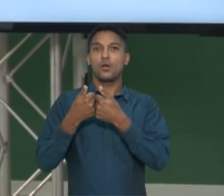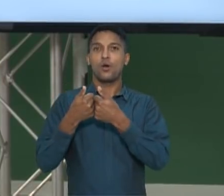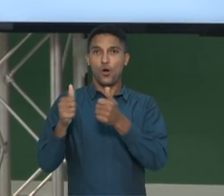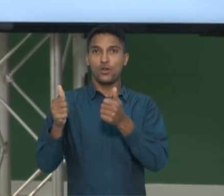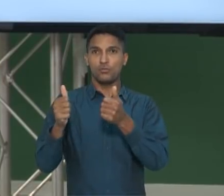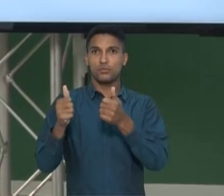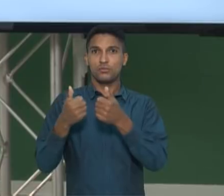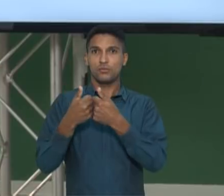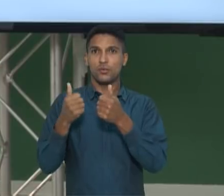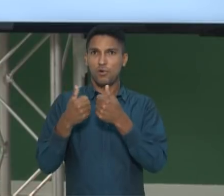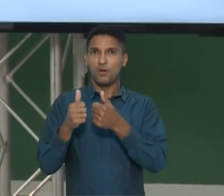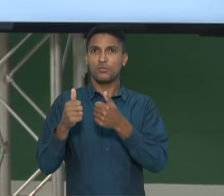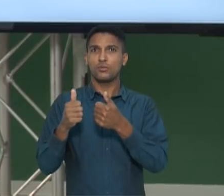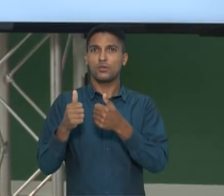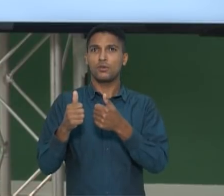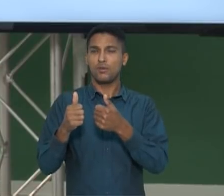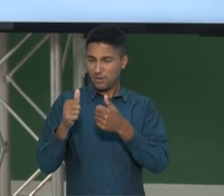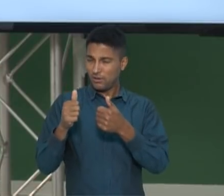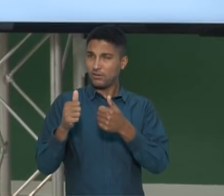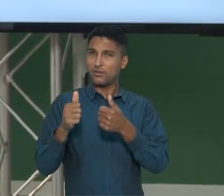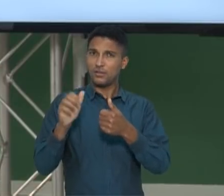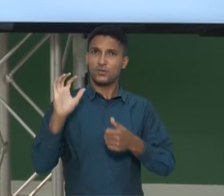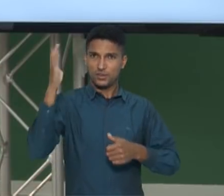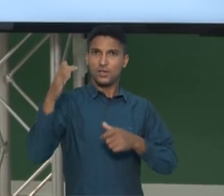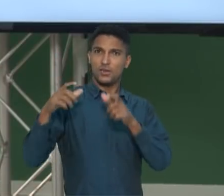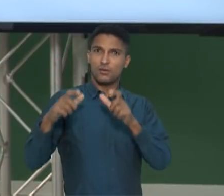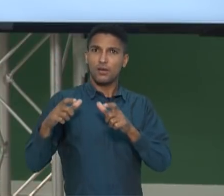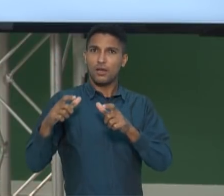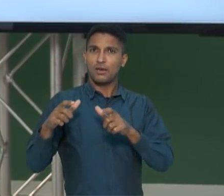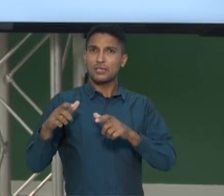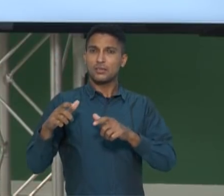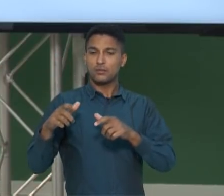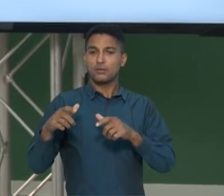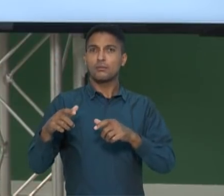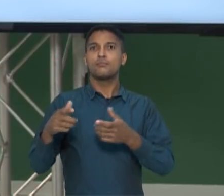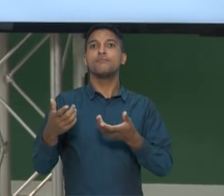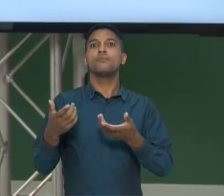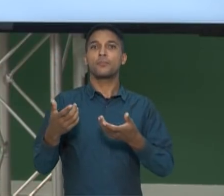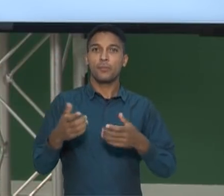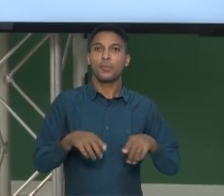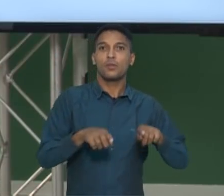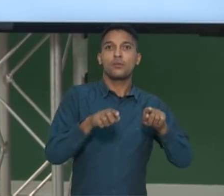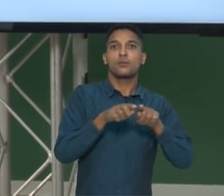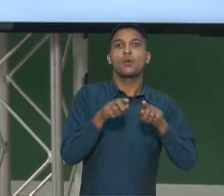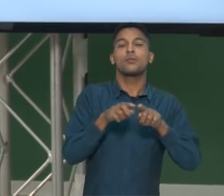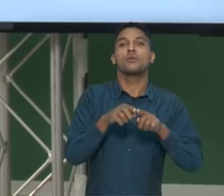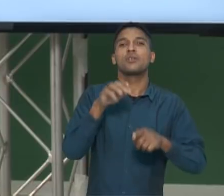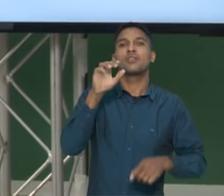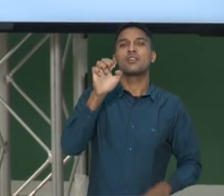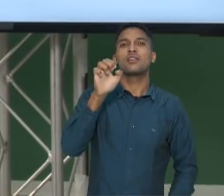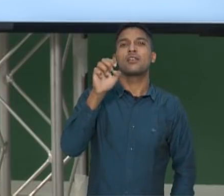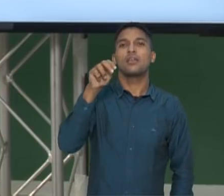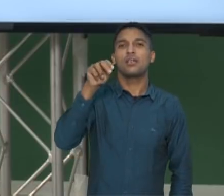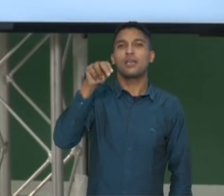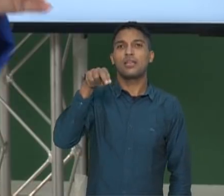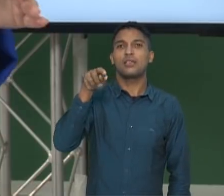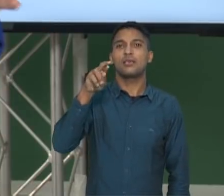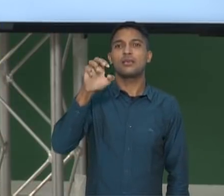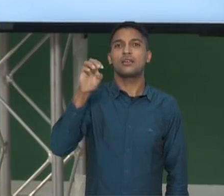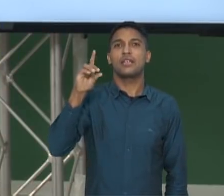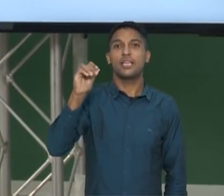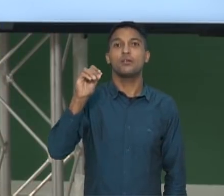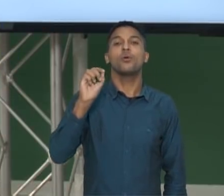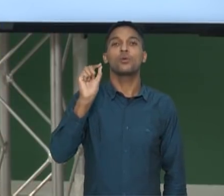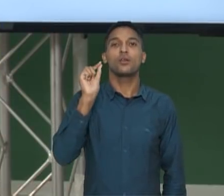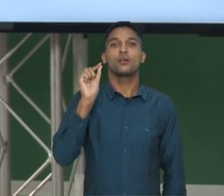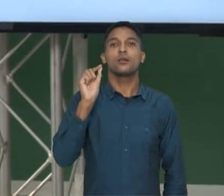descrito dentro do texto, né? Então, a gente tem essa questão do cenário. Né? O enredo, a gente já falou bastante, né? O enredo é como que os fatos se sucedem,